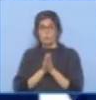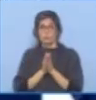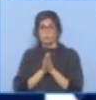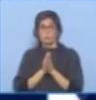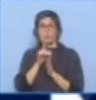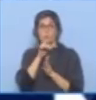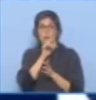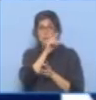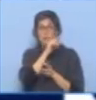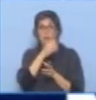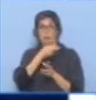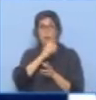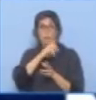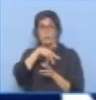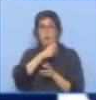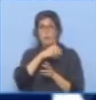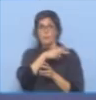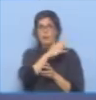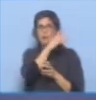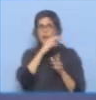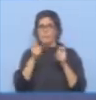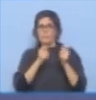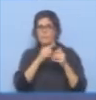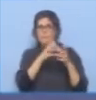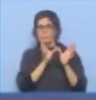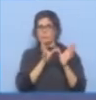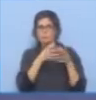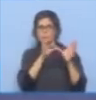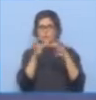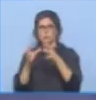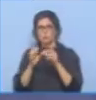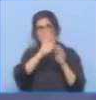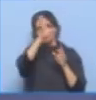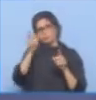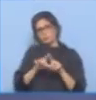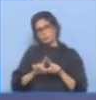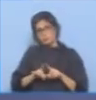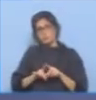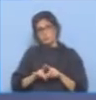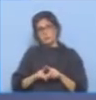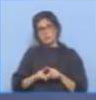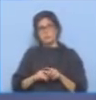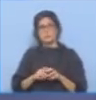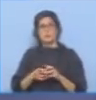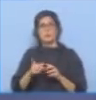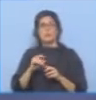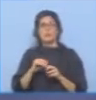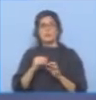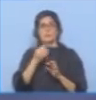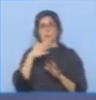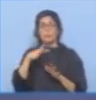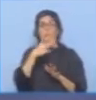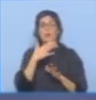com grupos internos. Sim, movimentos, oração, há tanta coisa, é muito diverso. Depois também há o Parque do Perdão, penso que se chama assim este